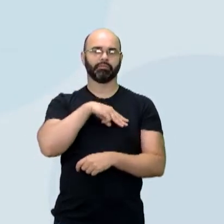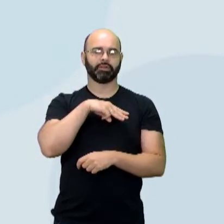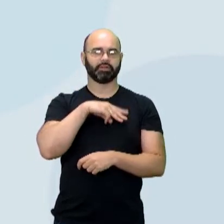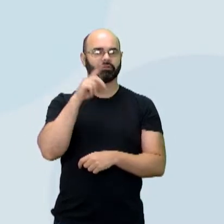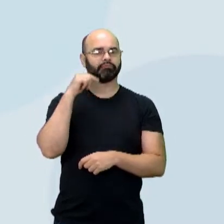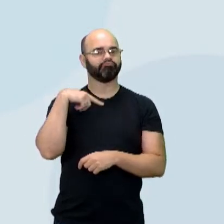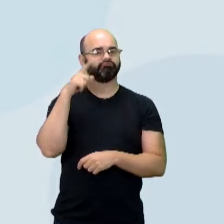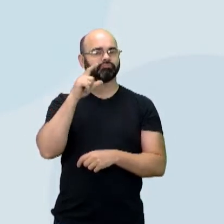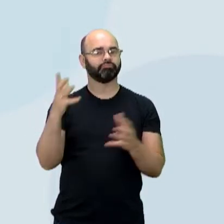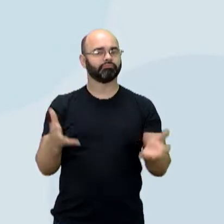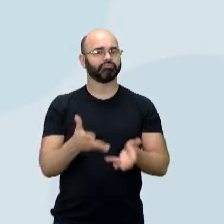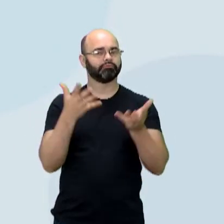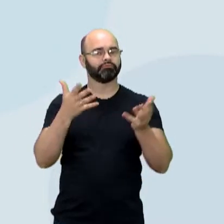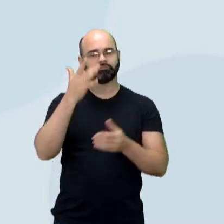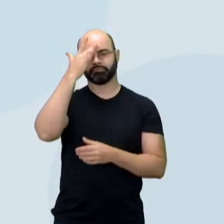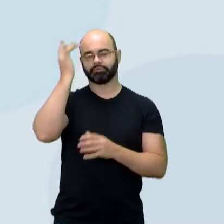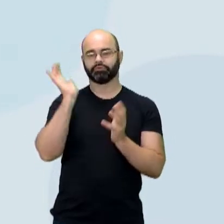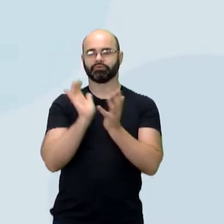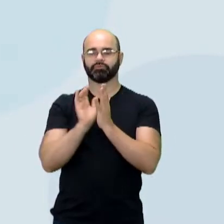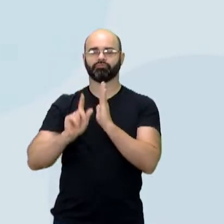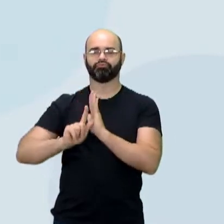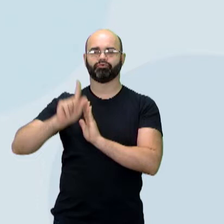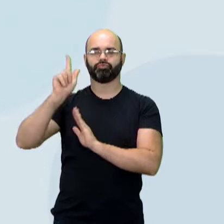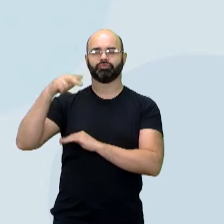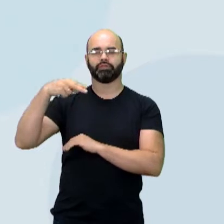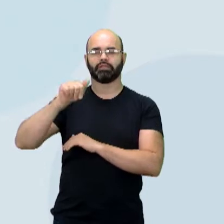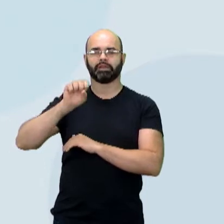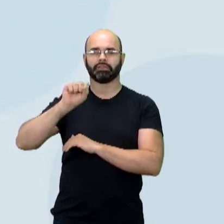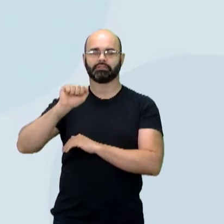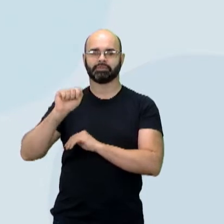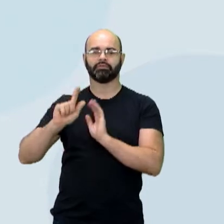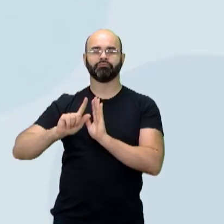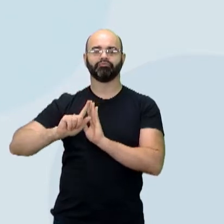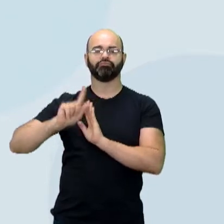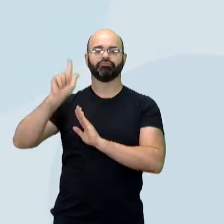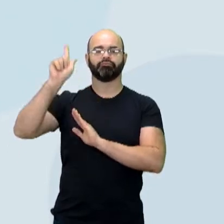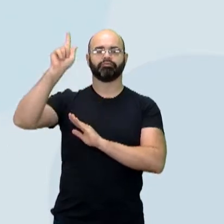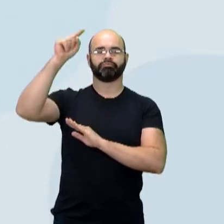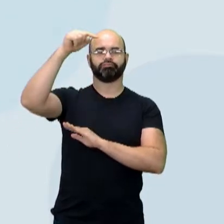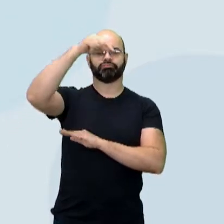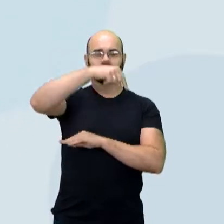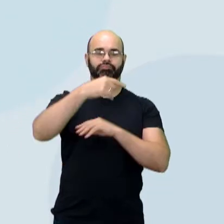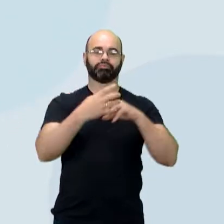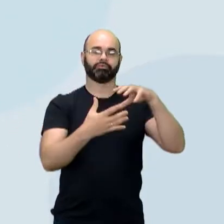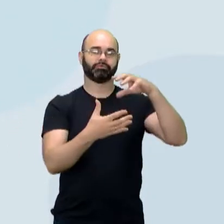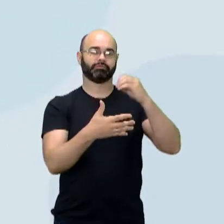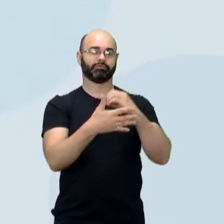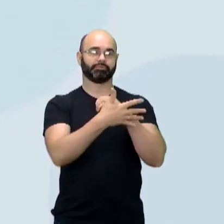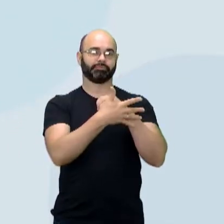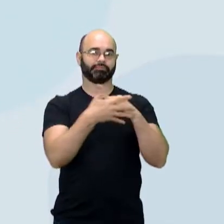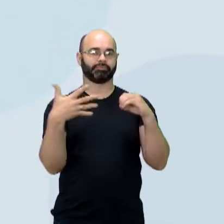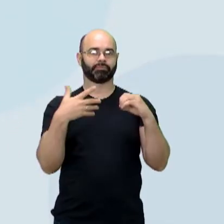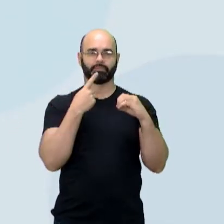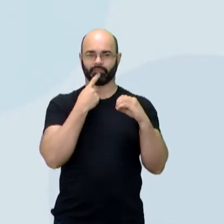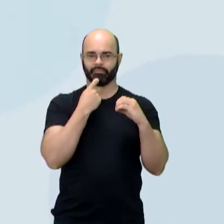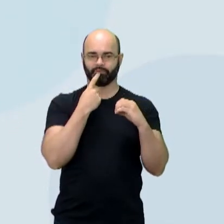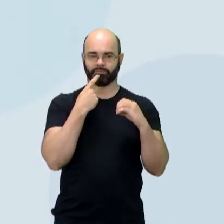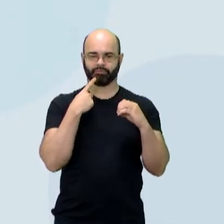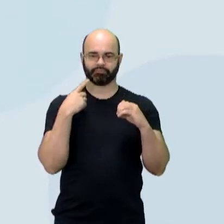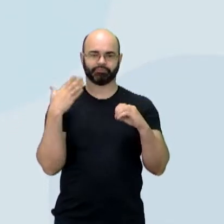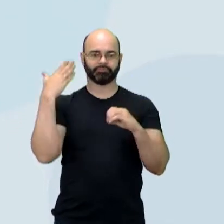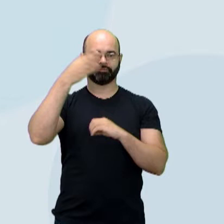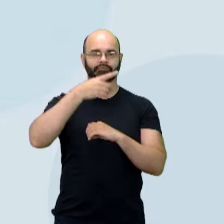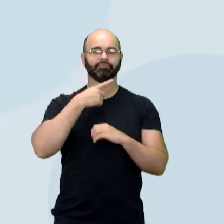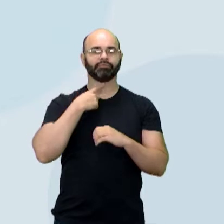novo estímulo ao projeto da NASA de levar uma missão tripulada a Marte. O projeto para o envio de tripulantes a